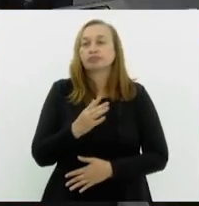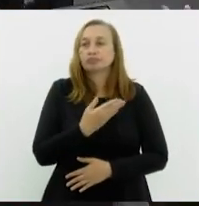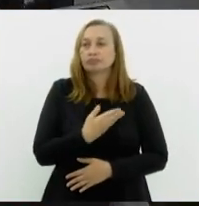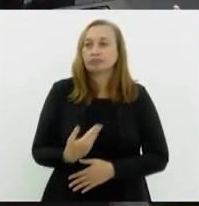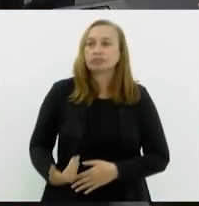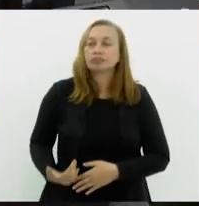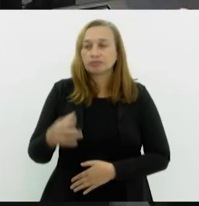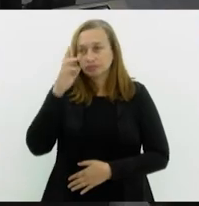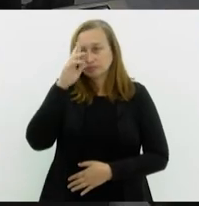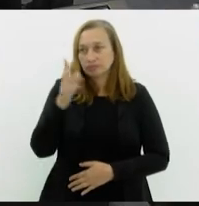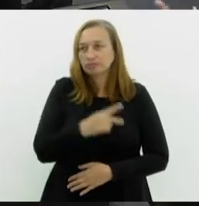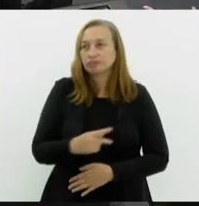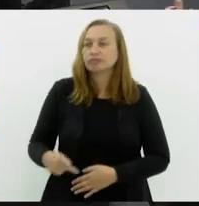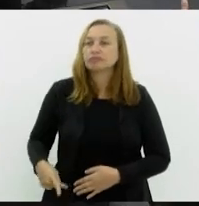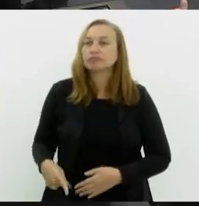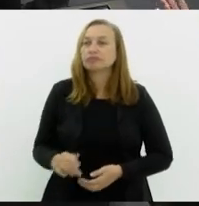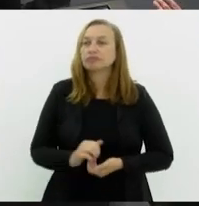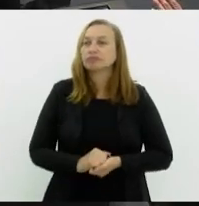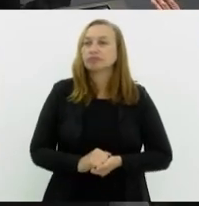Presidente.